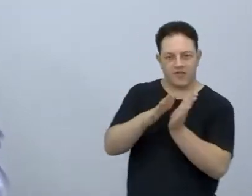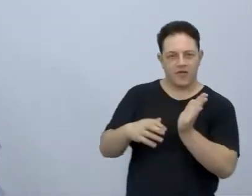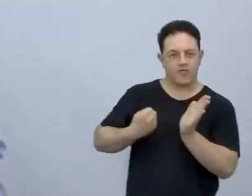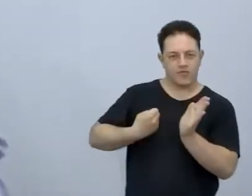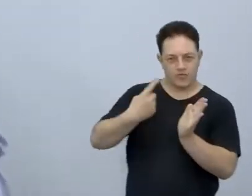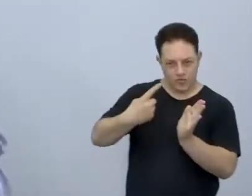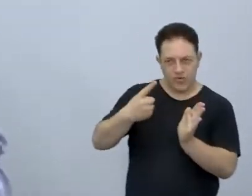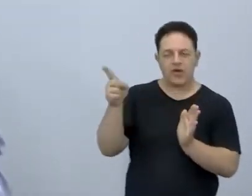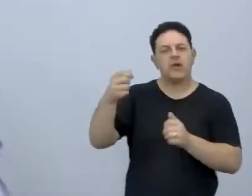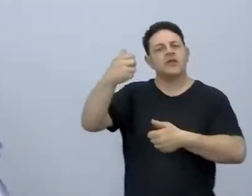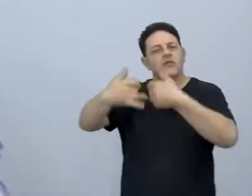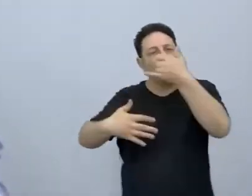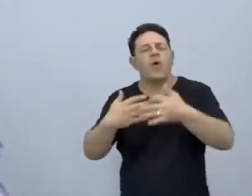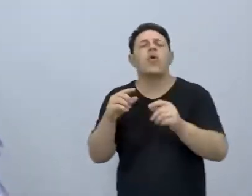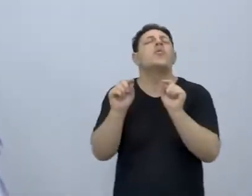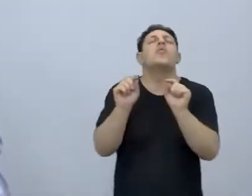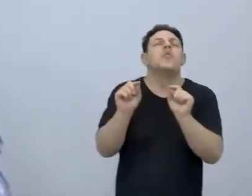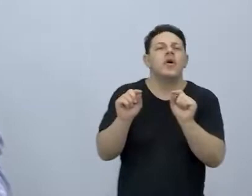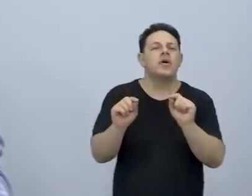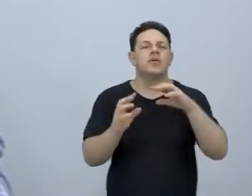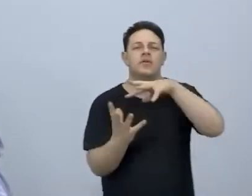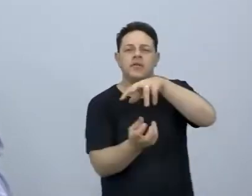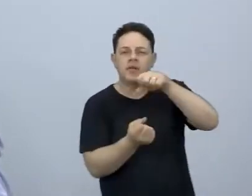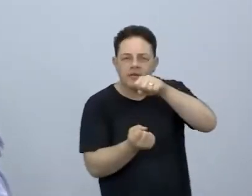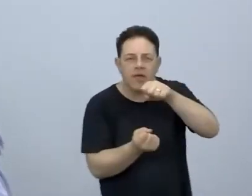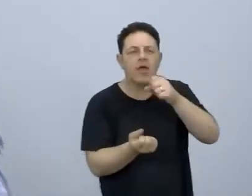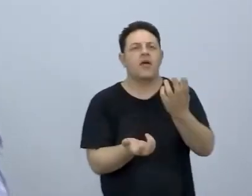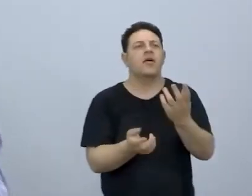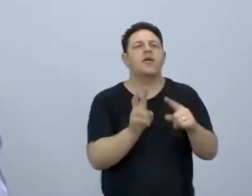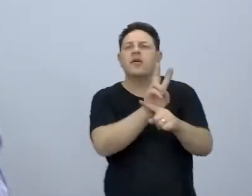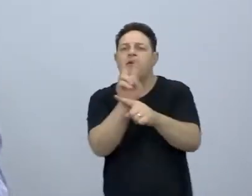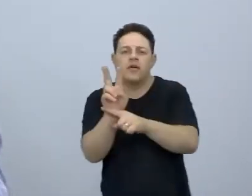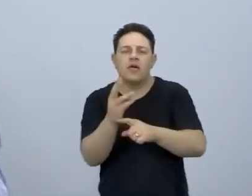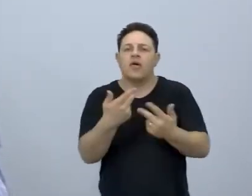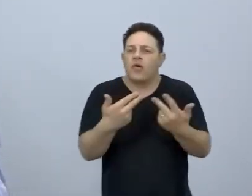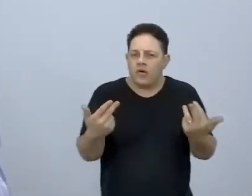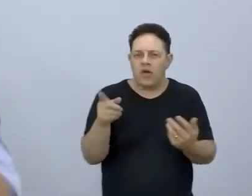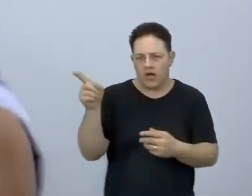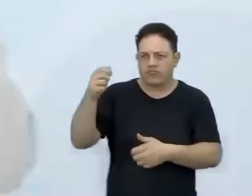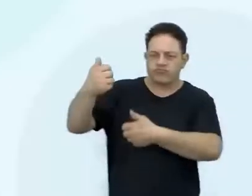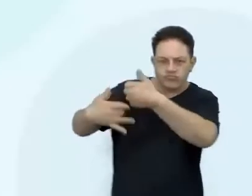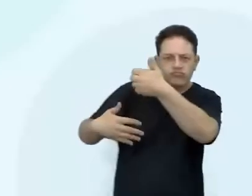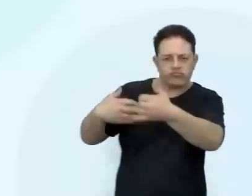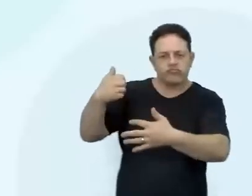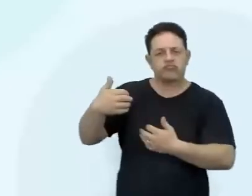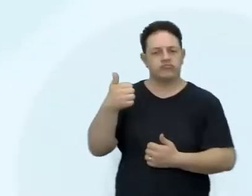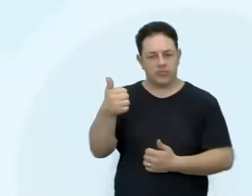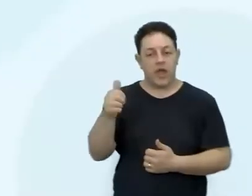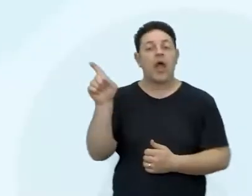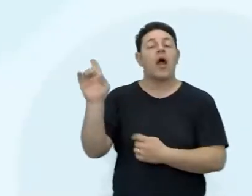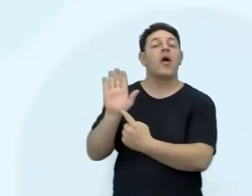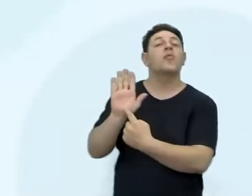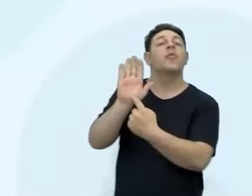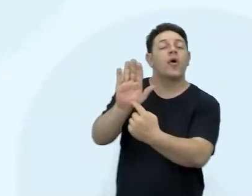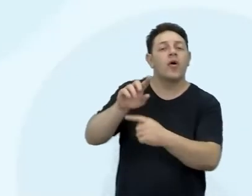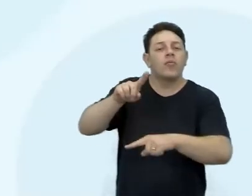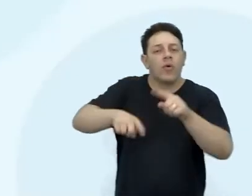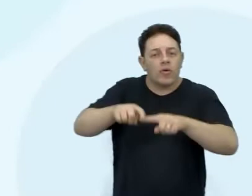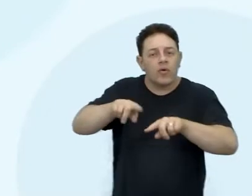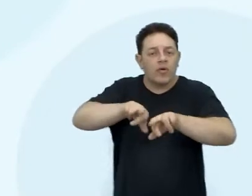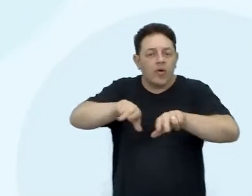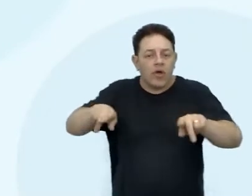que é sustentabilidade, o que é sustentável, né? E aí, ele mostrou alguns produtos e